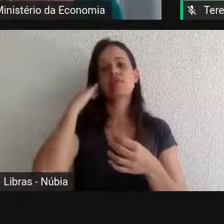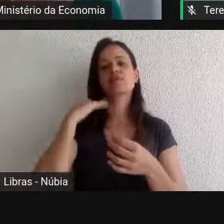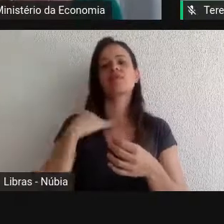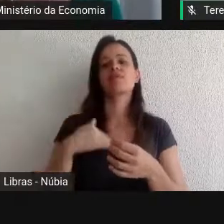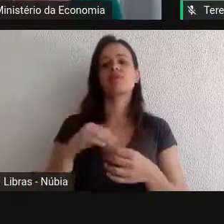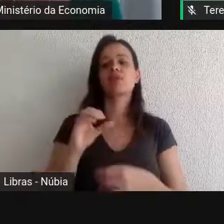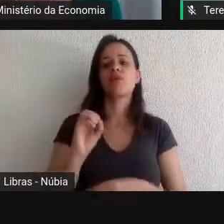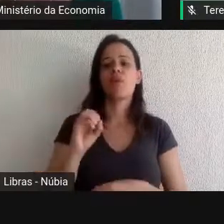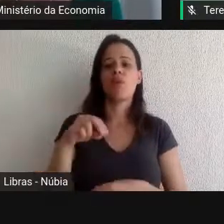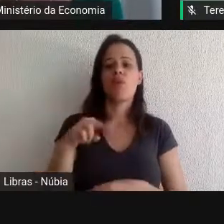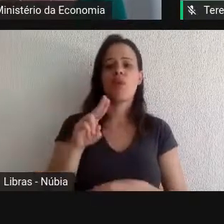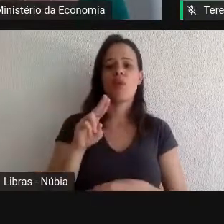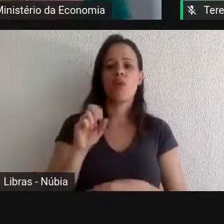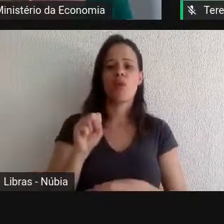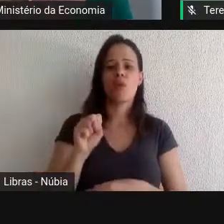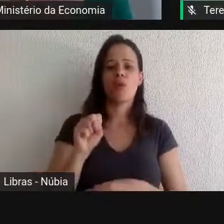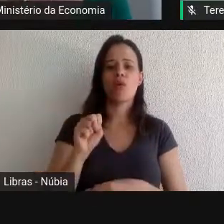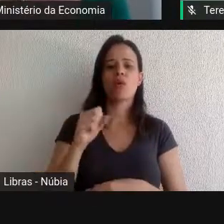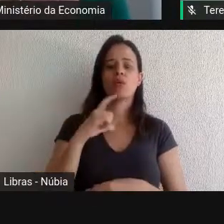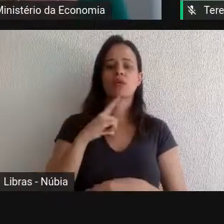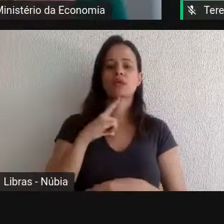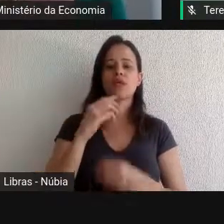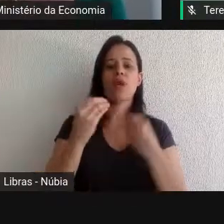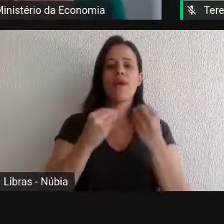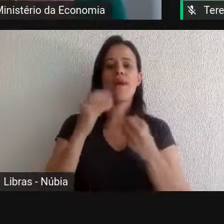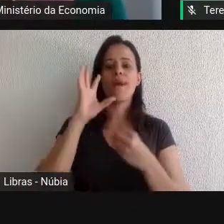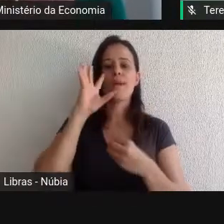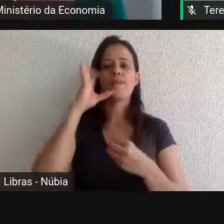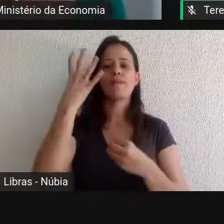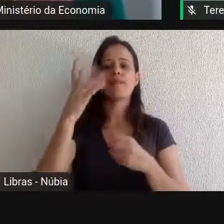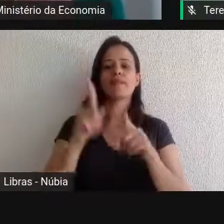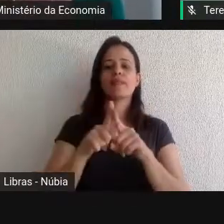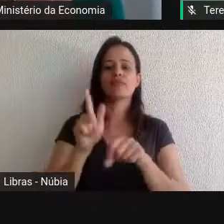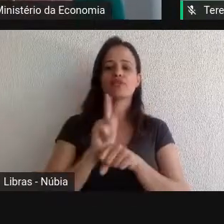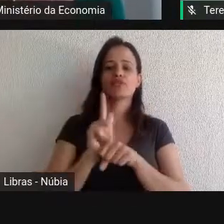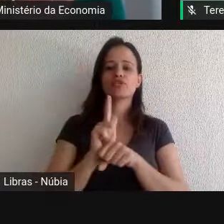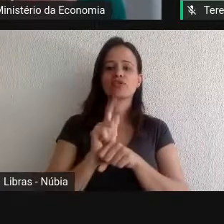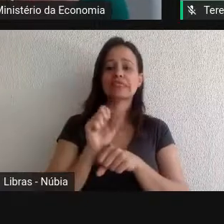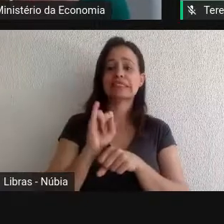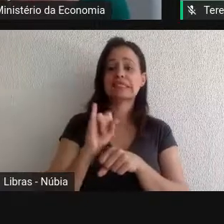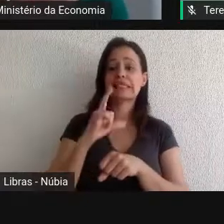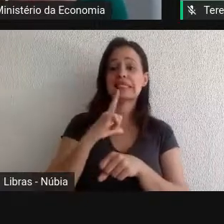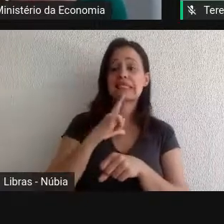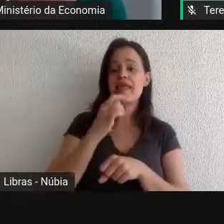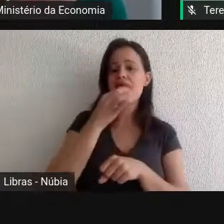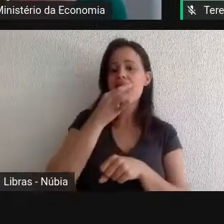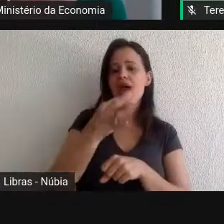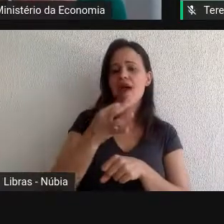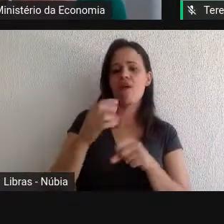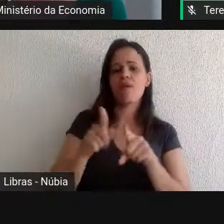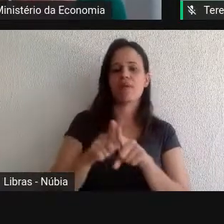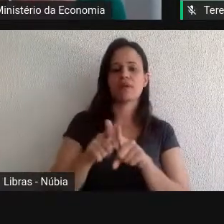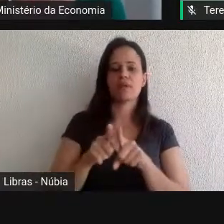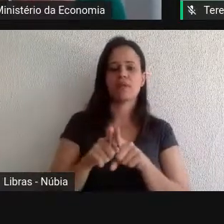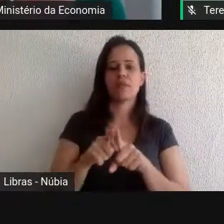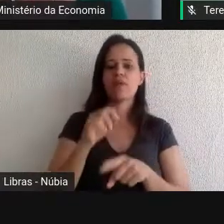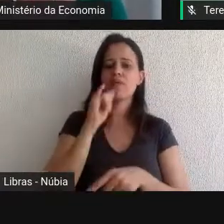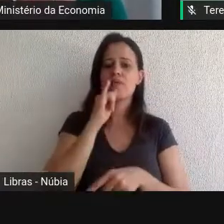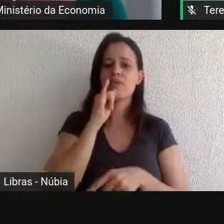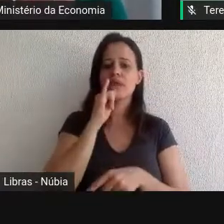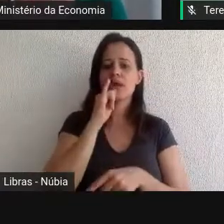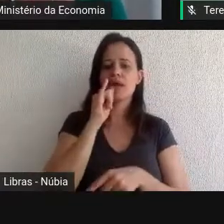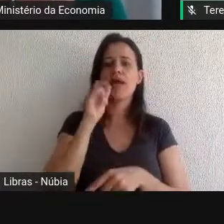ônus de ir contra uma decisão é do gestor, caso ele tenha também argumentos. Então, o parecer técnico ele